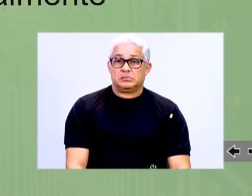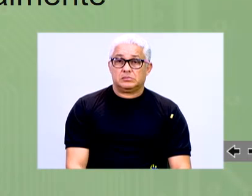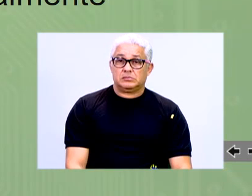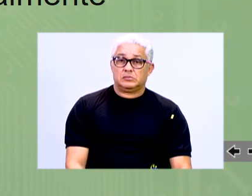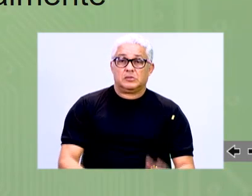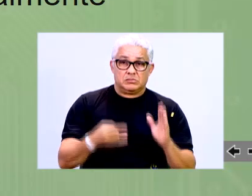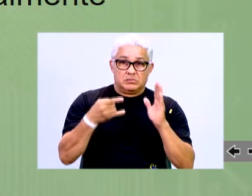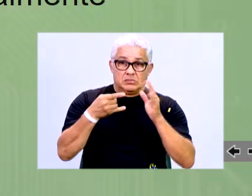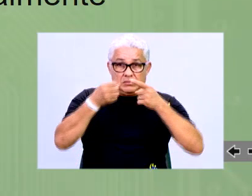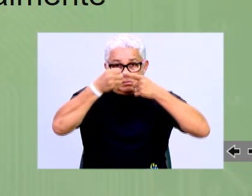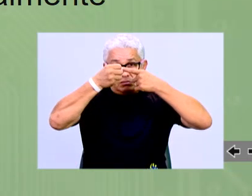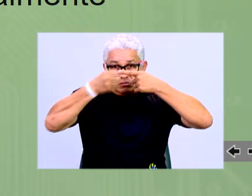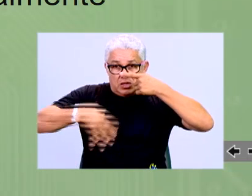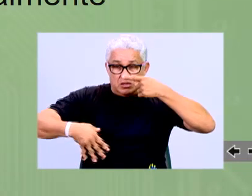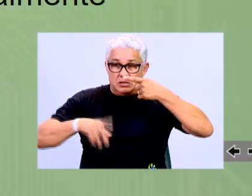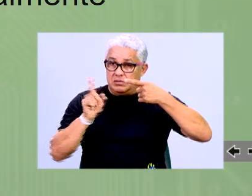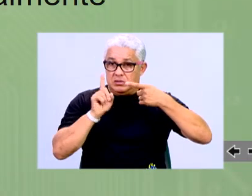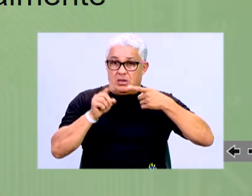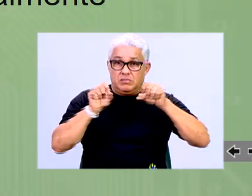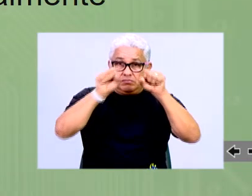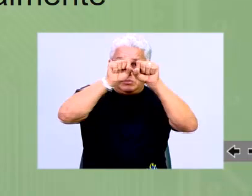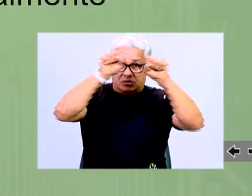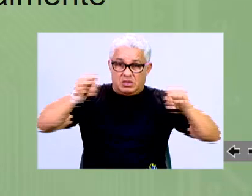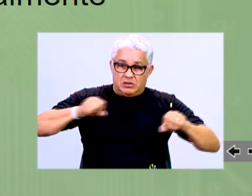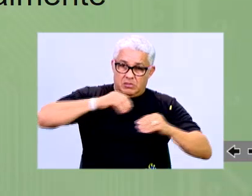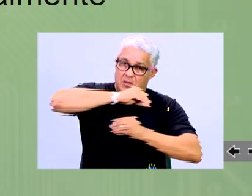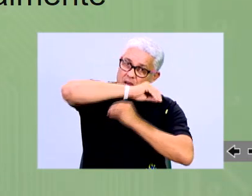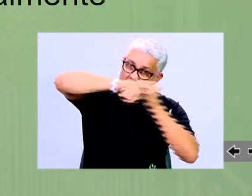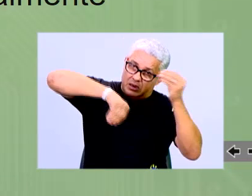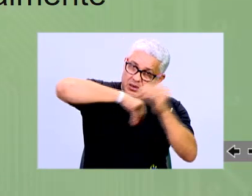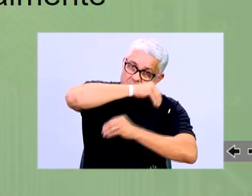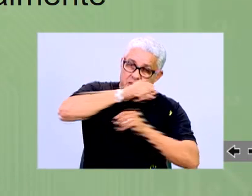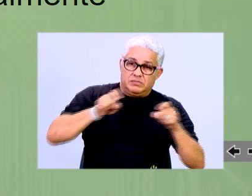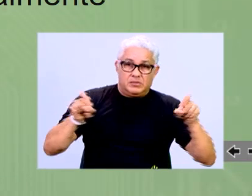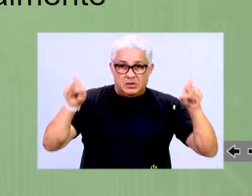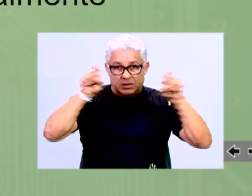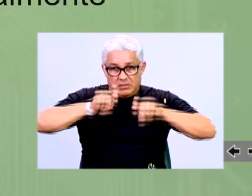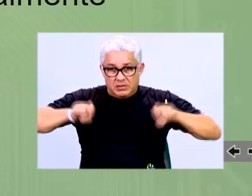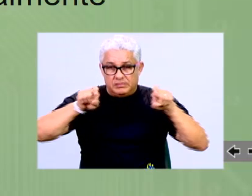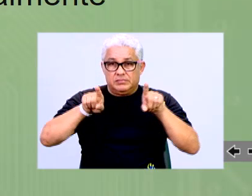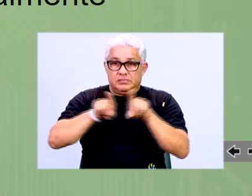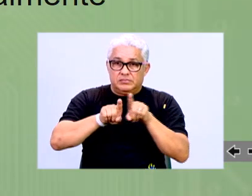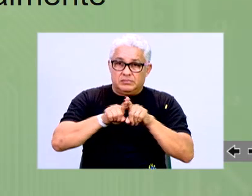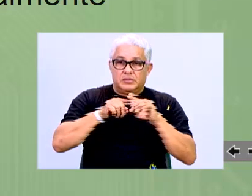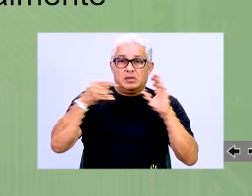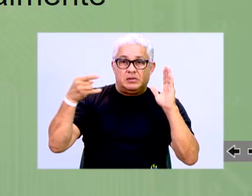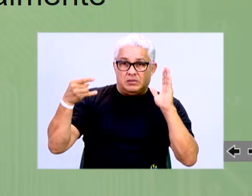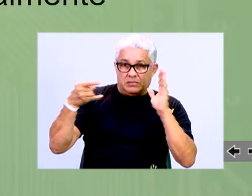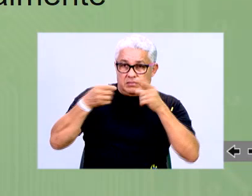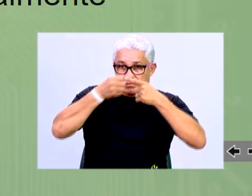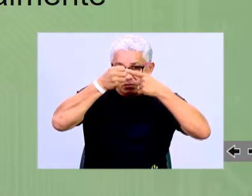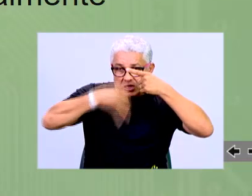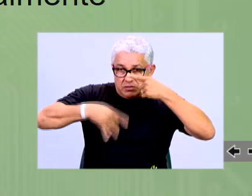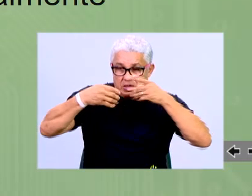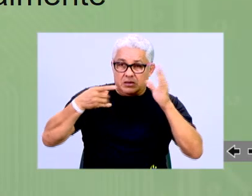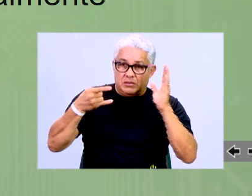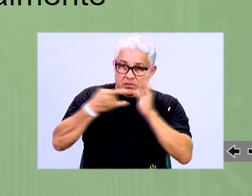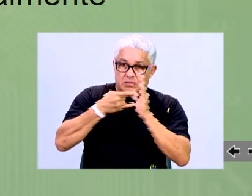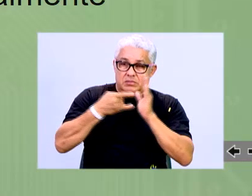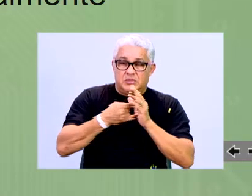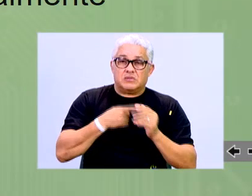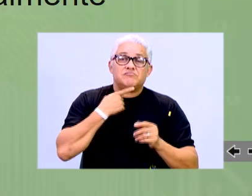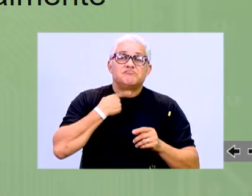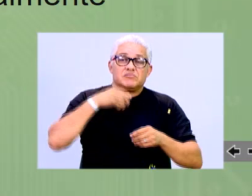software propriamente dito, mas aí o sistema englobando hardware e software. É o comportamento desejado do